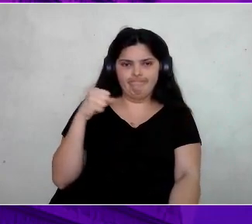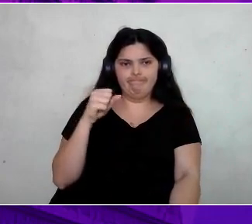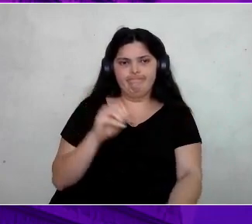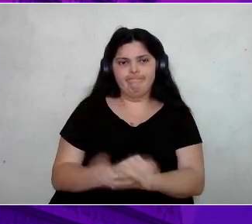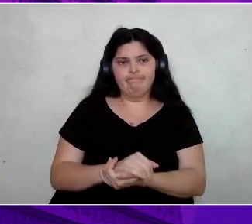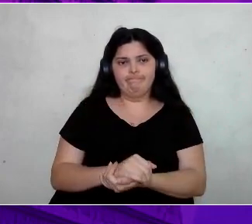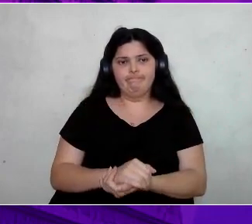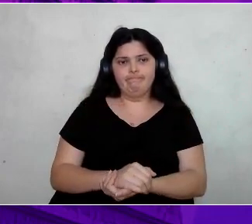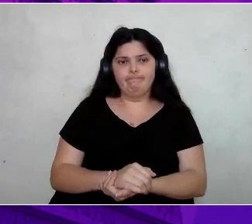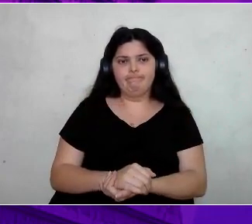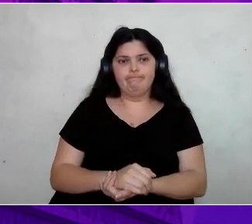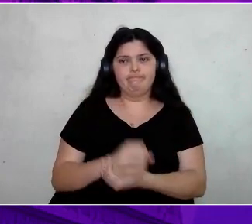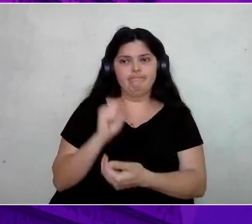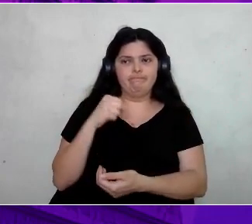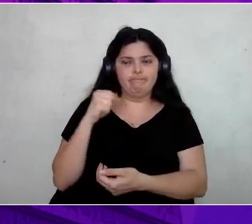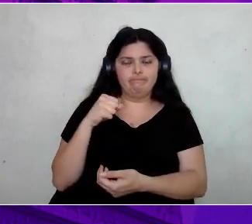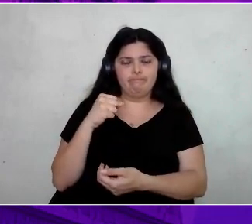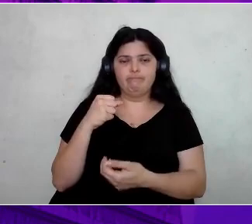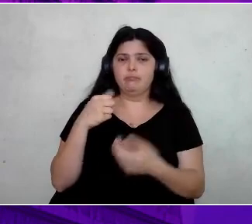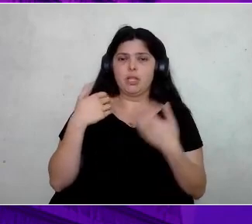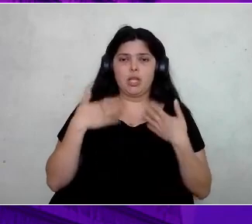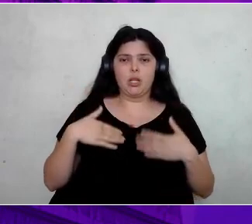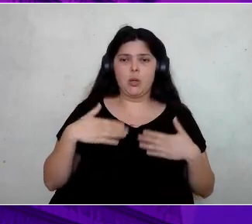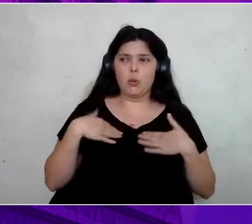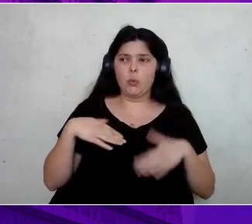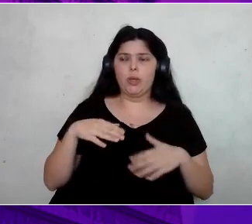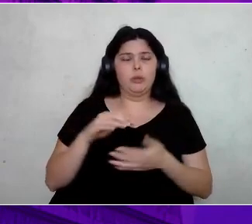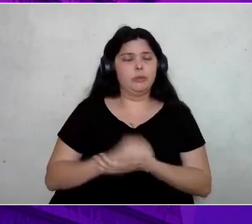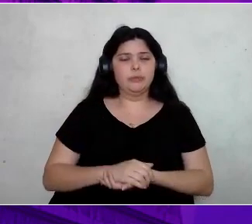Tranquilamente, alegremente, diria.